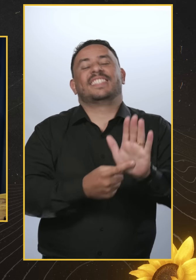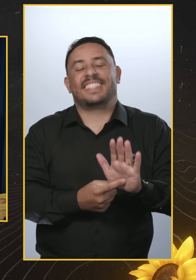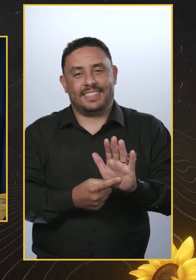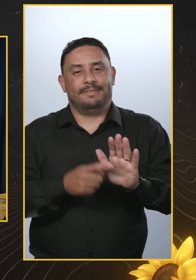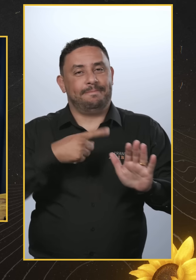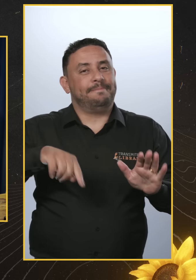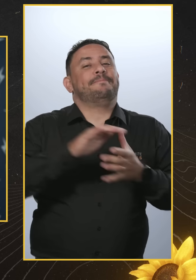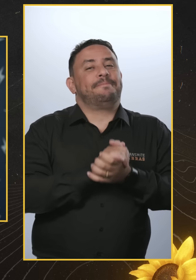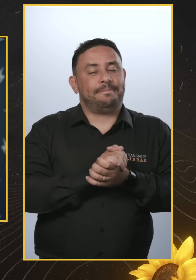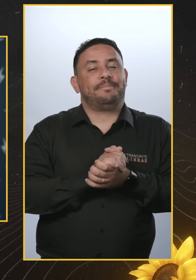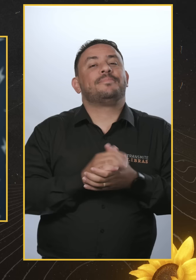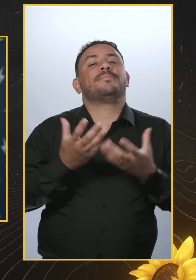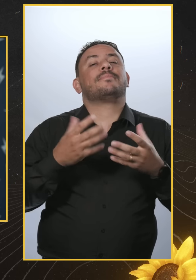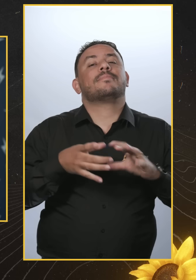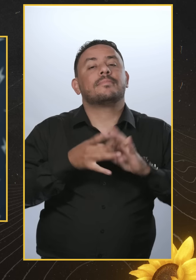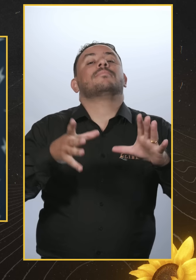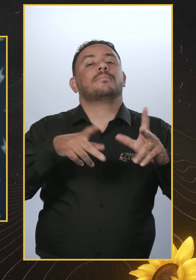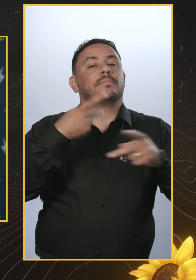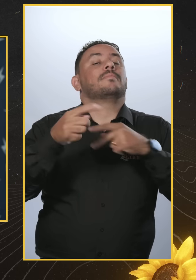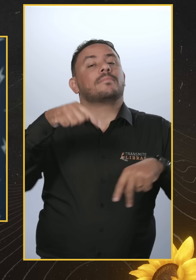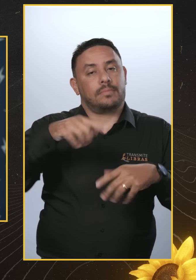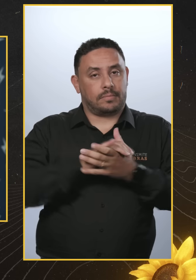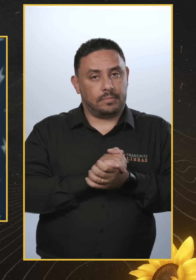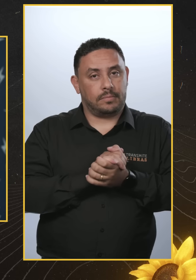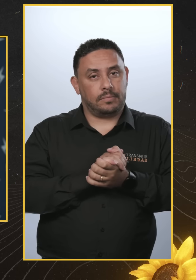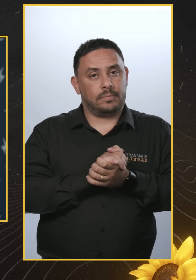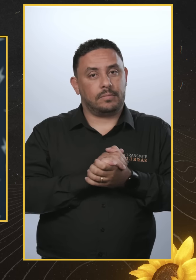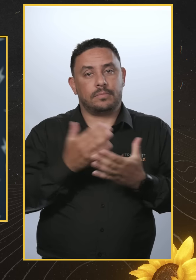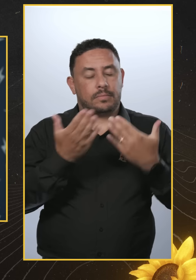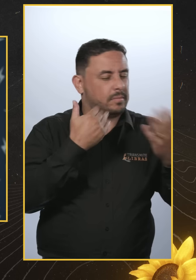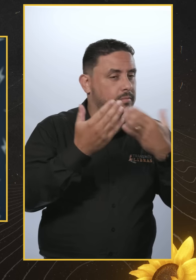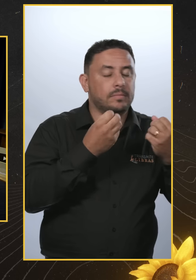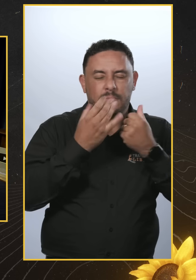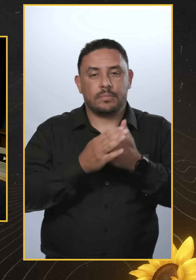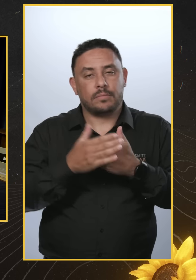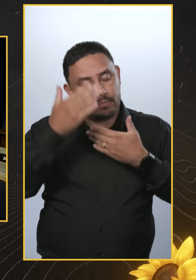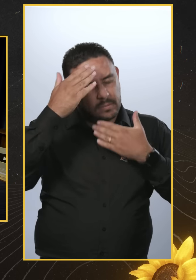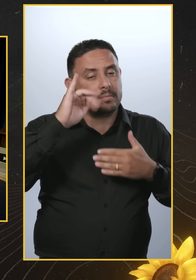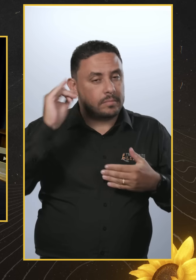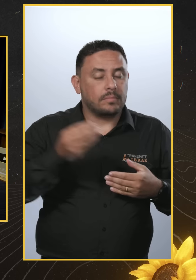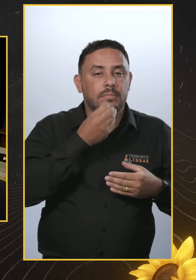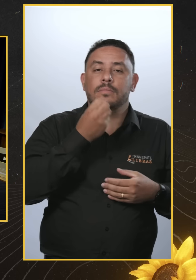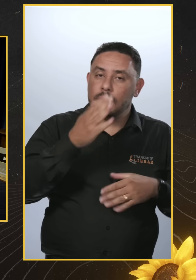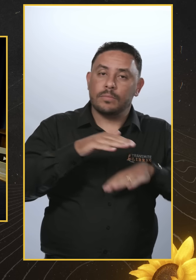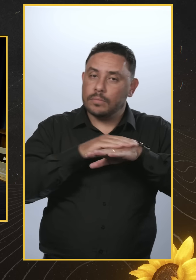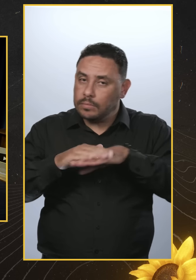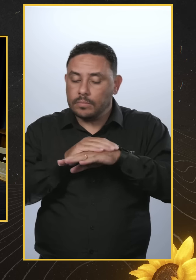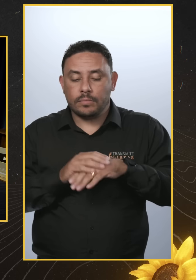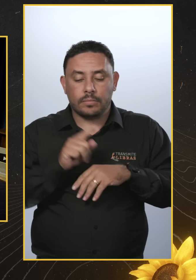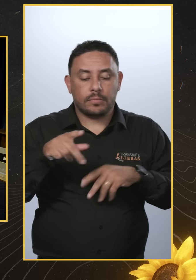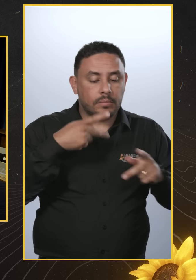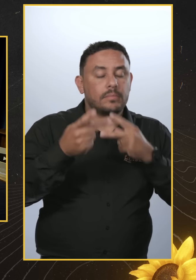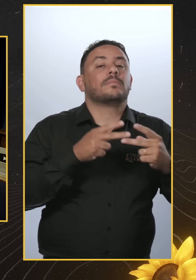demonstrando eu quero que você tenha liberdade para falar isso para mim cara eu que papo agradável obrigado pela oportunidade tá agradável o papo então você tá